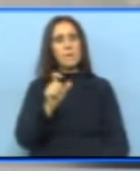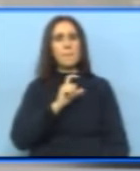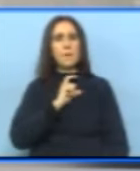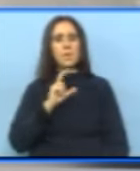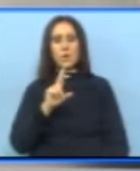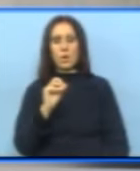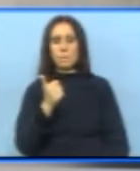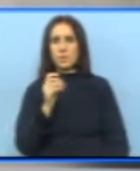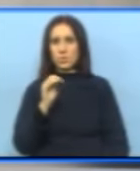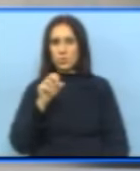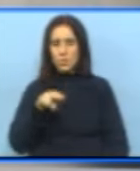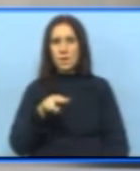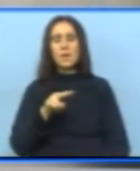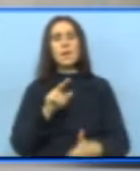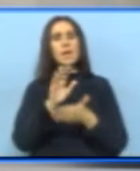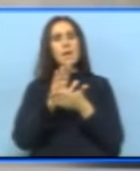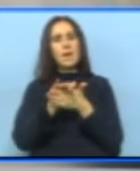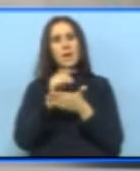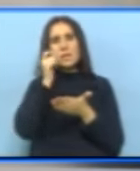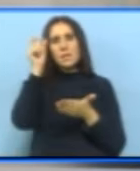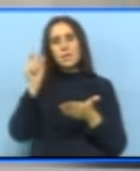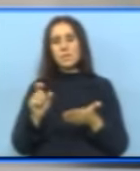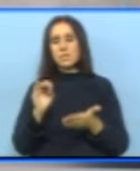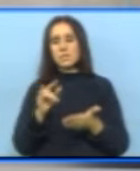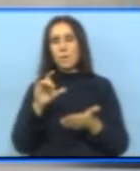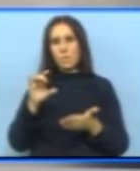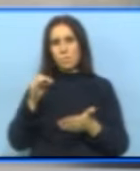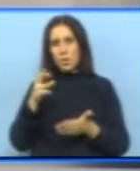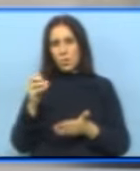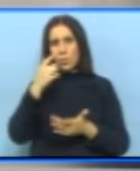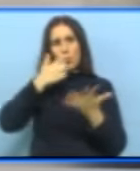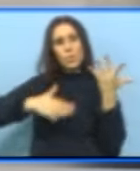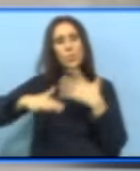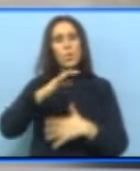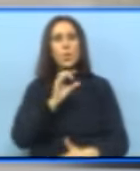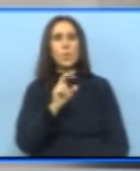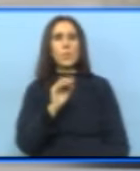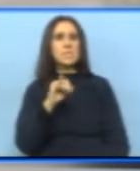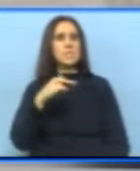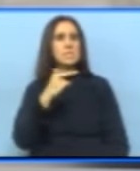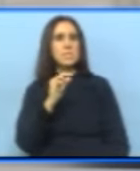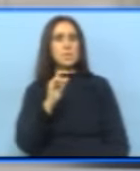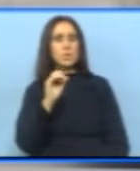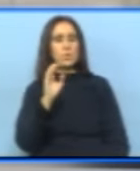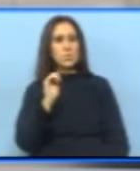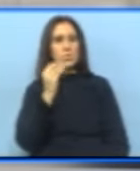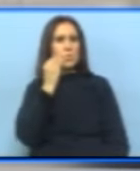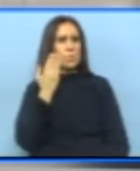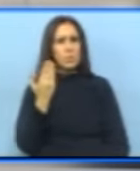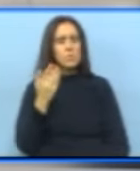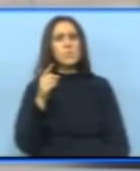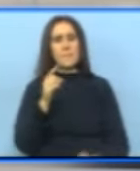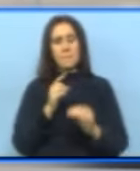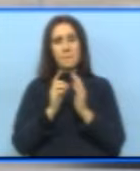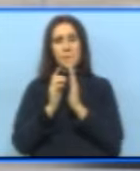carta de São Paulo aos Coríntios, o que é que se acrescenta a estas considerações, nomeadamente quando se afirma essa centralidade de